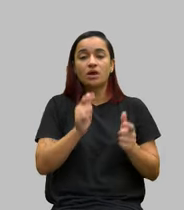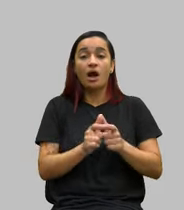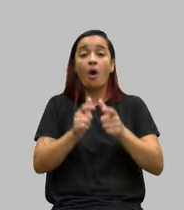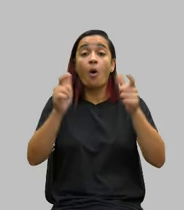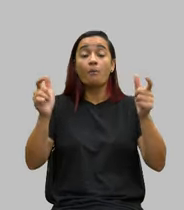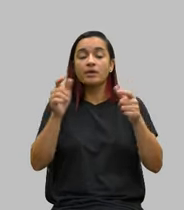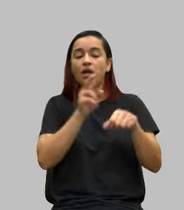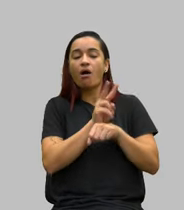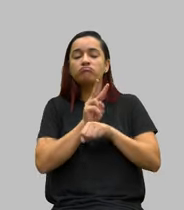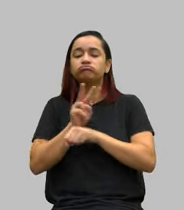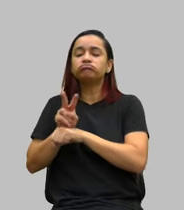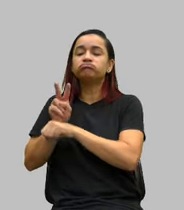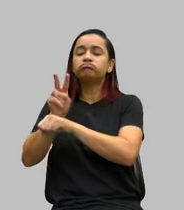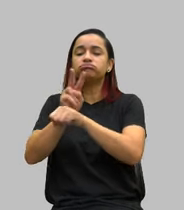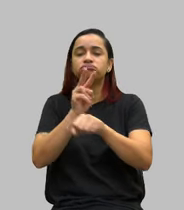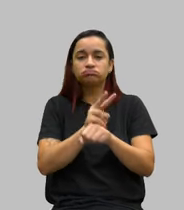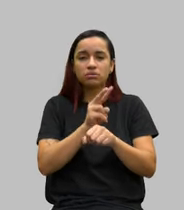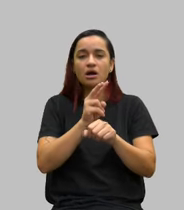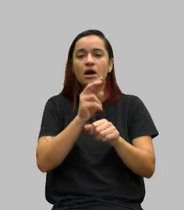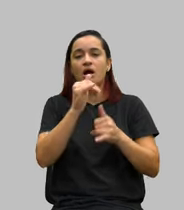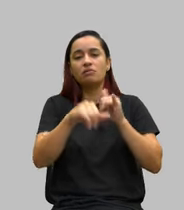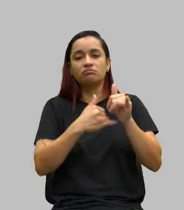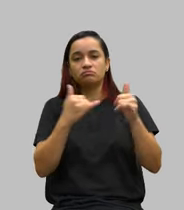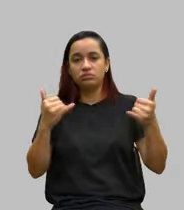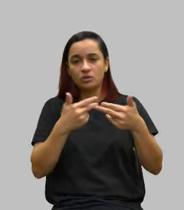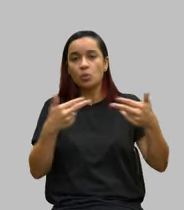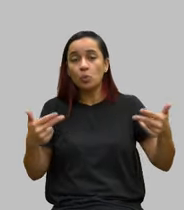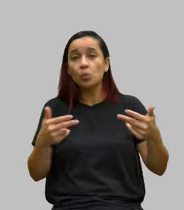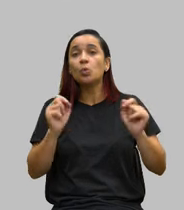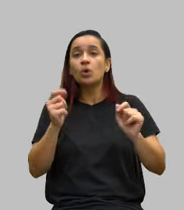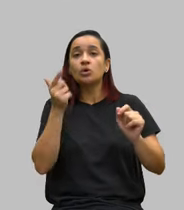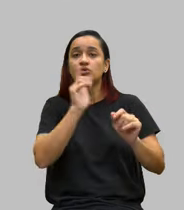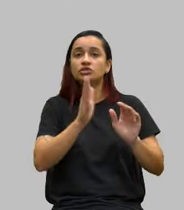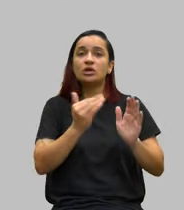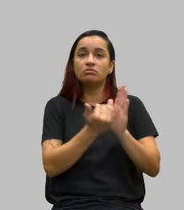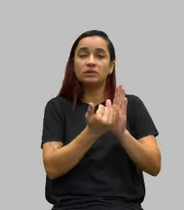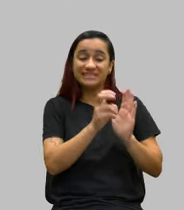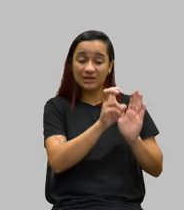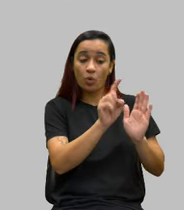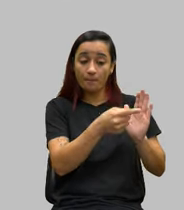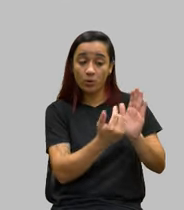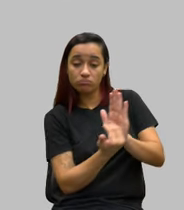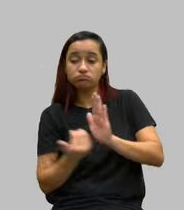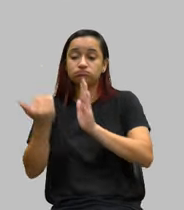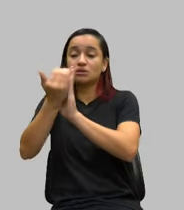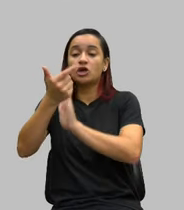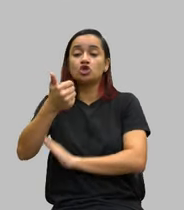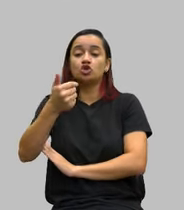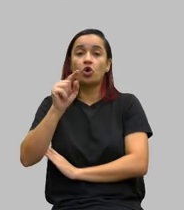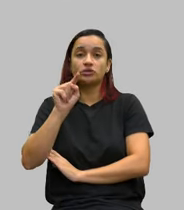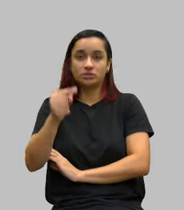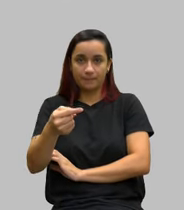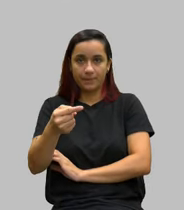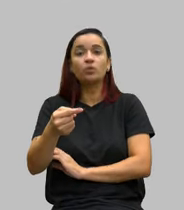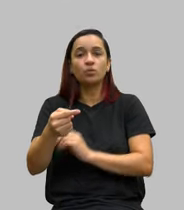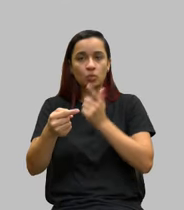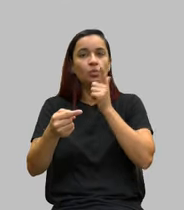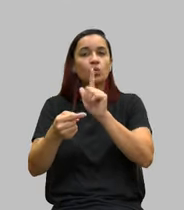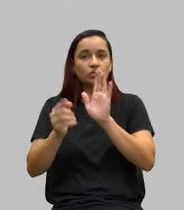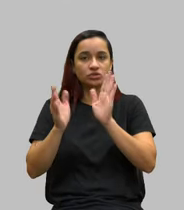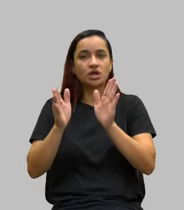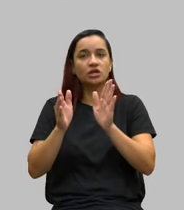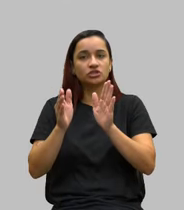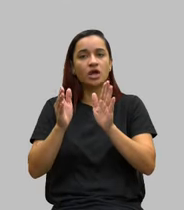passamos de de de pouco mais de 5.000 para quase 12.000 monitorados disponíveis não que nós nós temos alcançado o número de